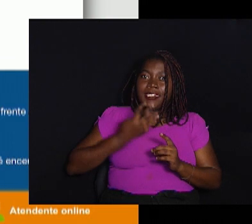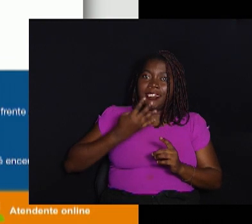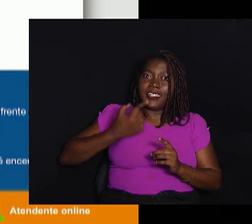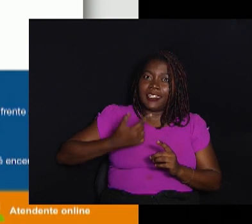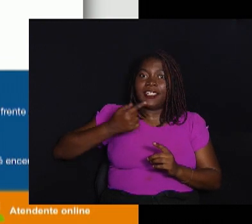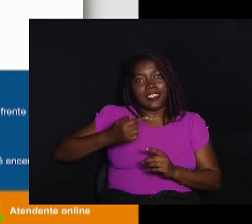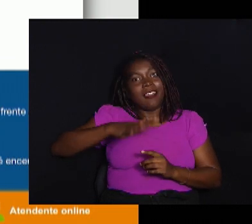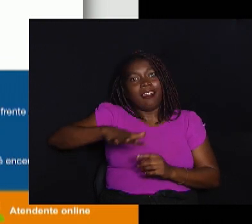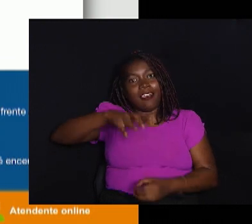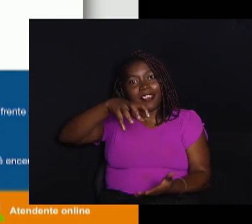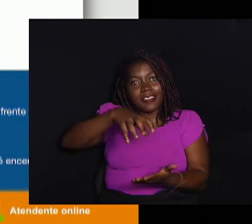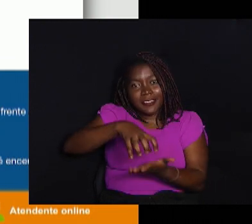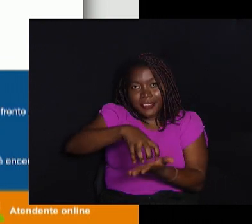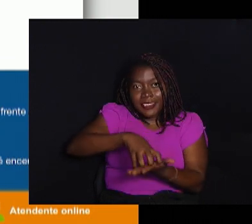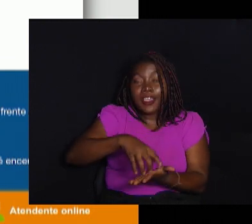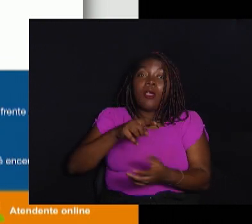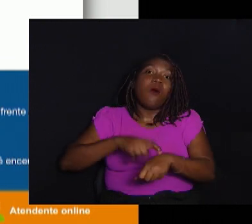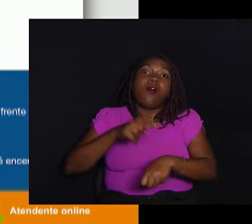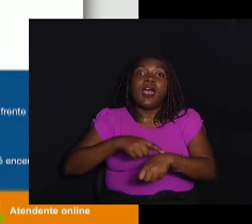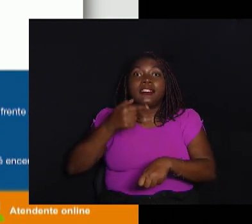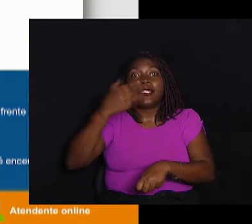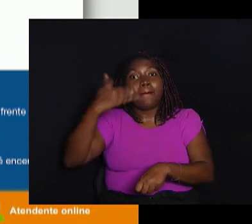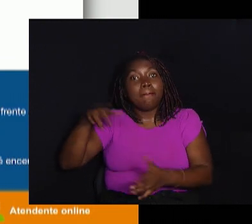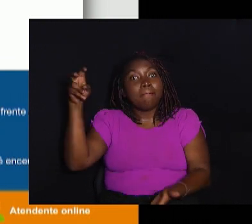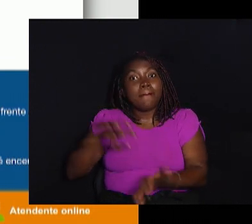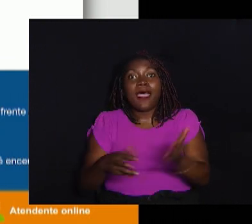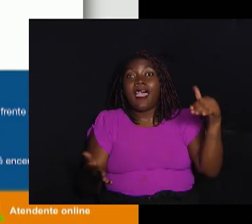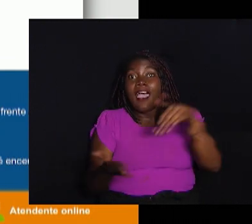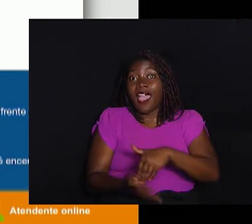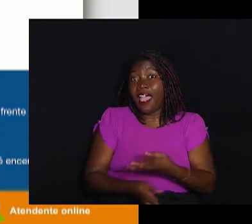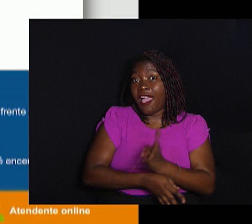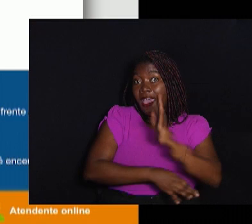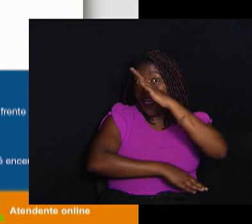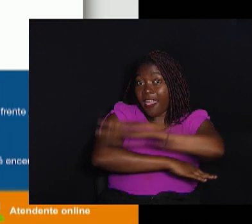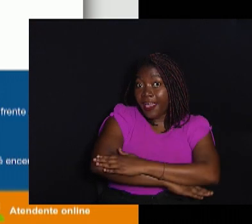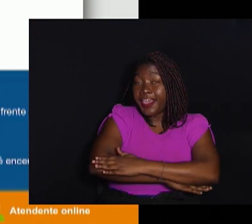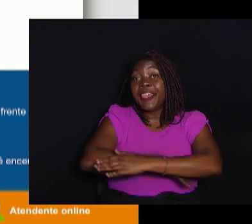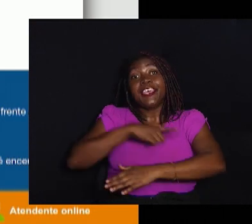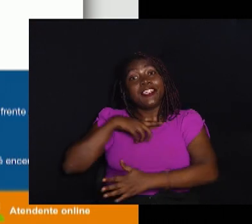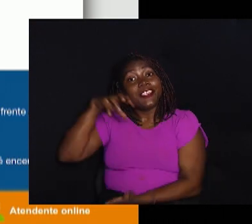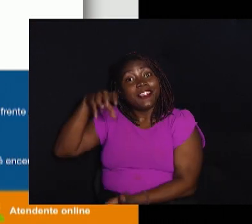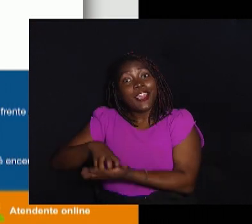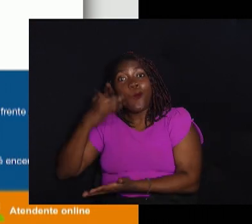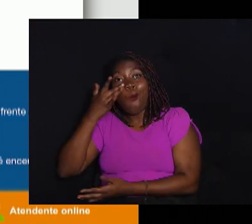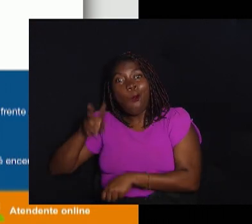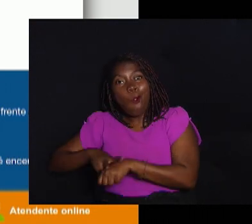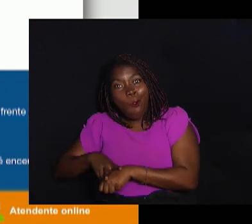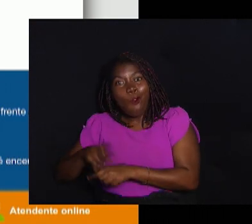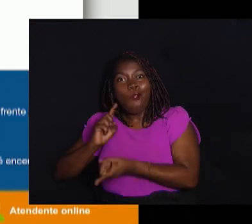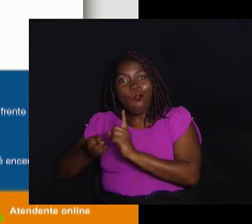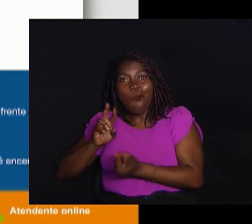no centro, o horário das 7h30 da manhã às 4h30 da tarde. Tem a unidade do Ouro Verde, na Avenida